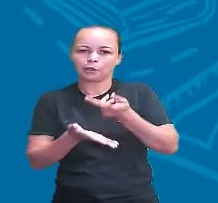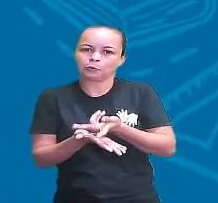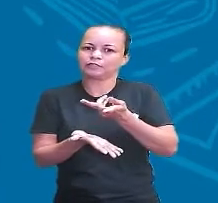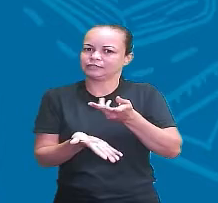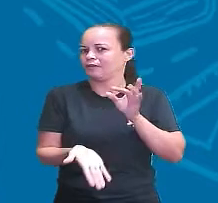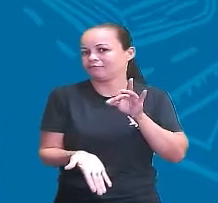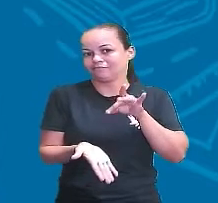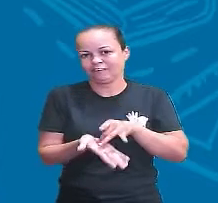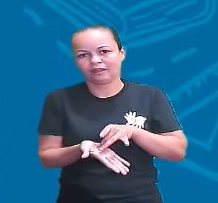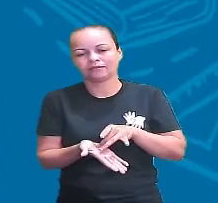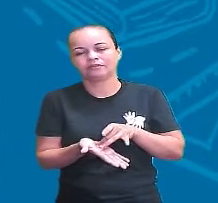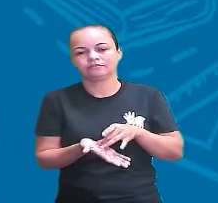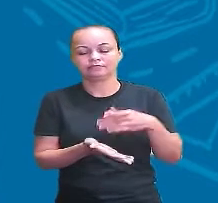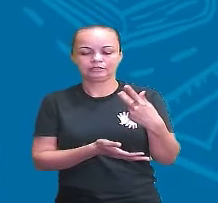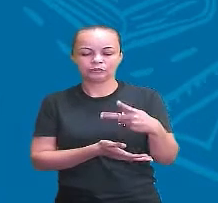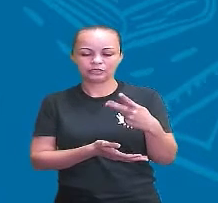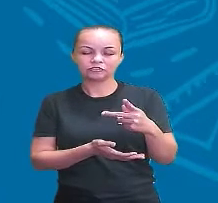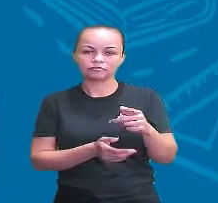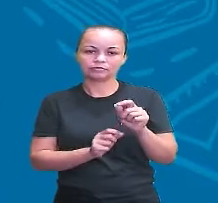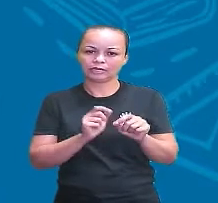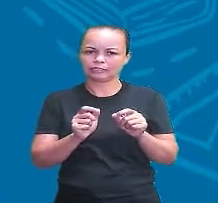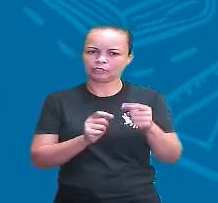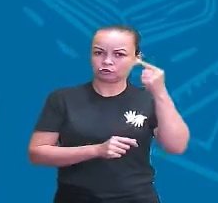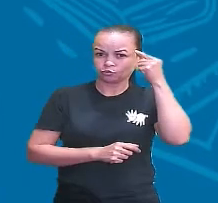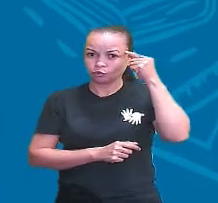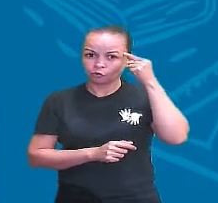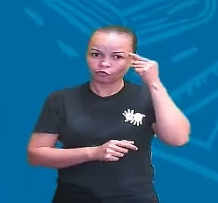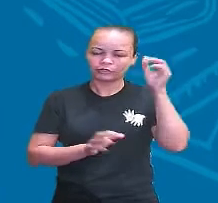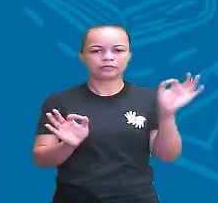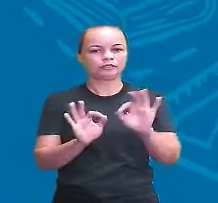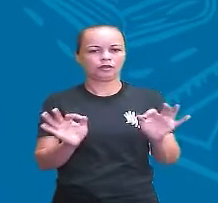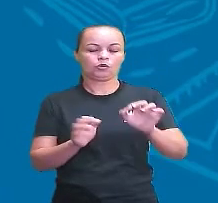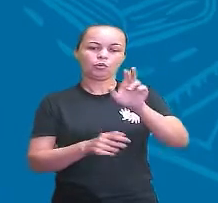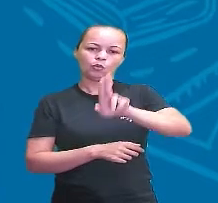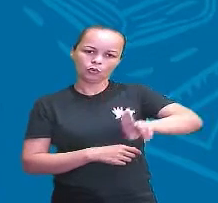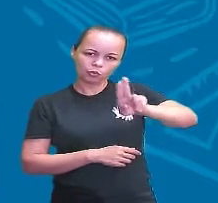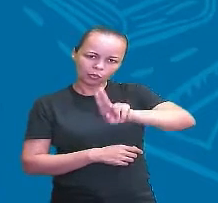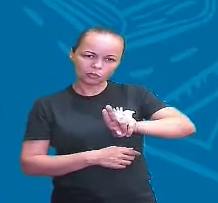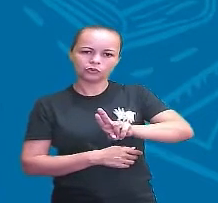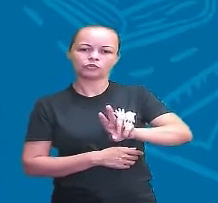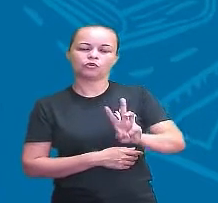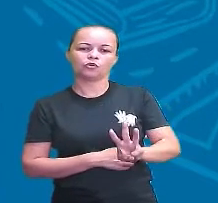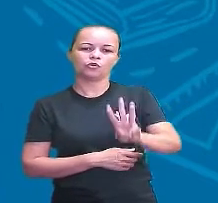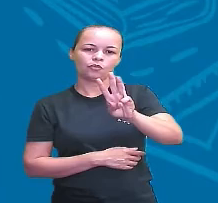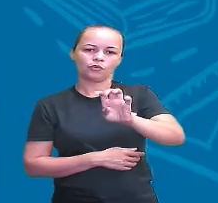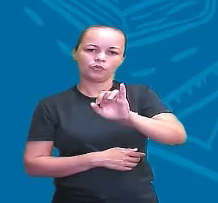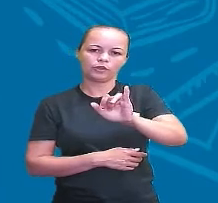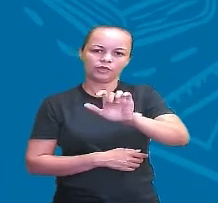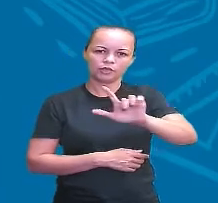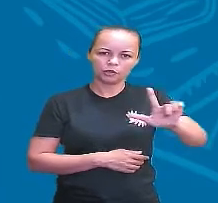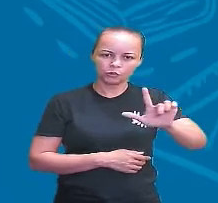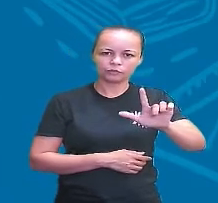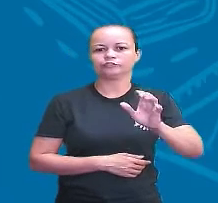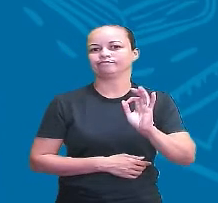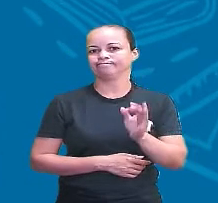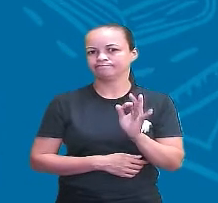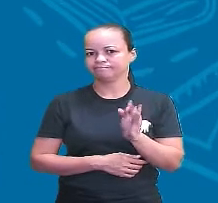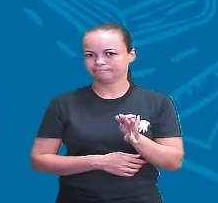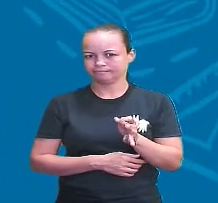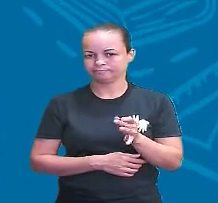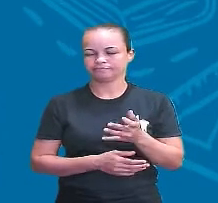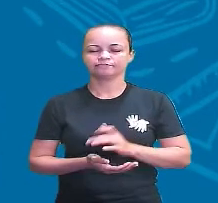acontecerá. Então, nesse caso, gente, não tenha dúvida, o uso do will está corretíssimo.